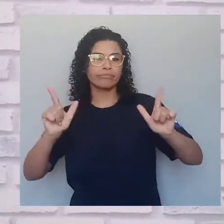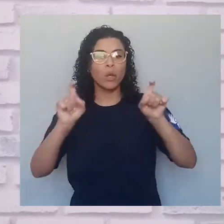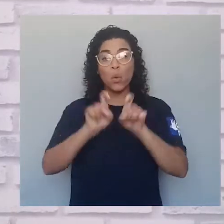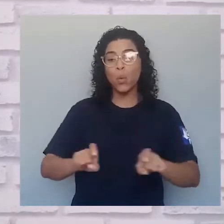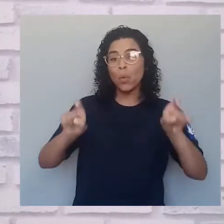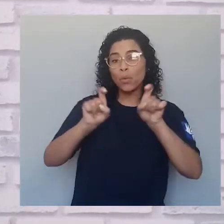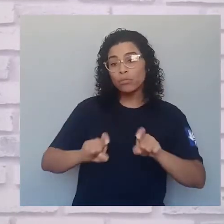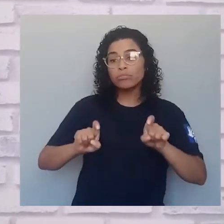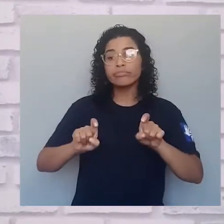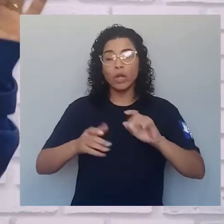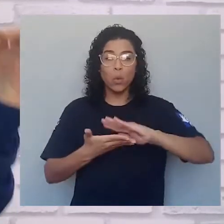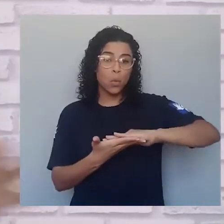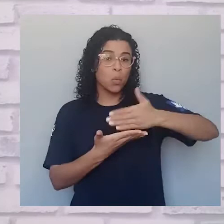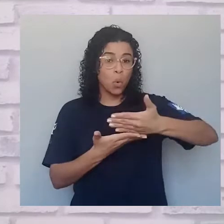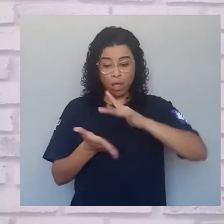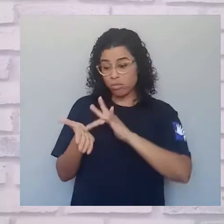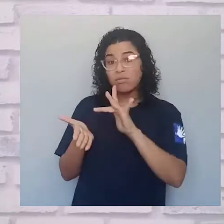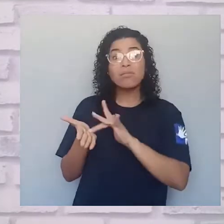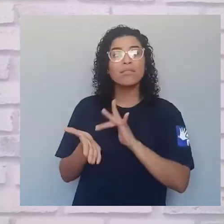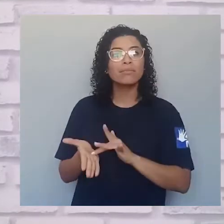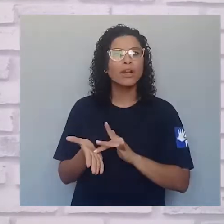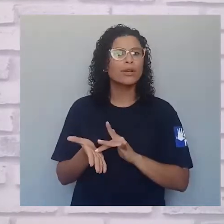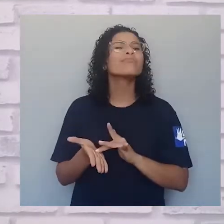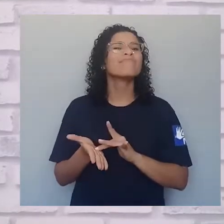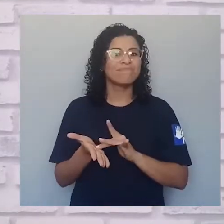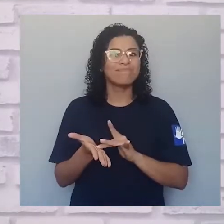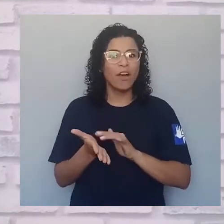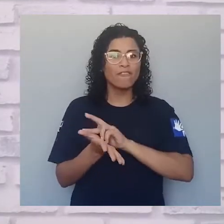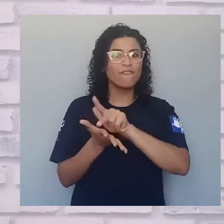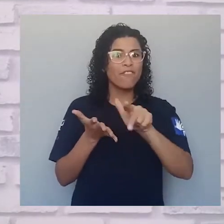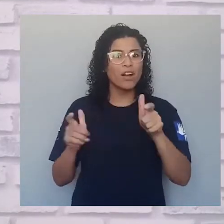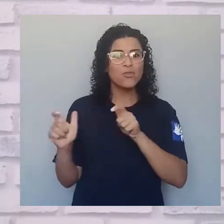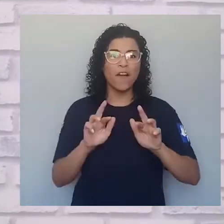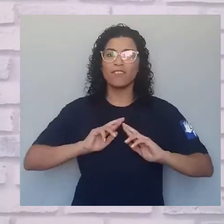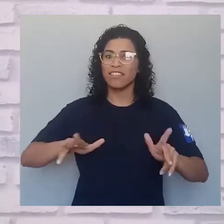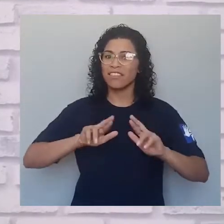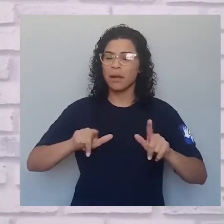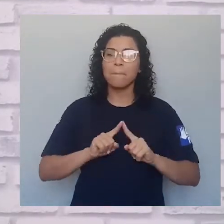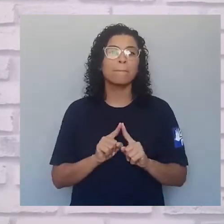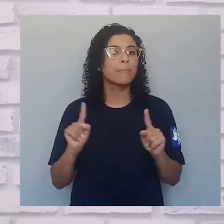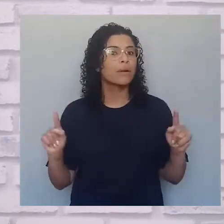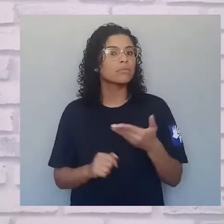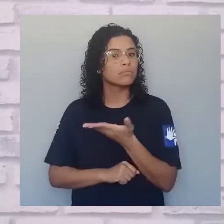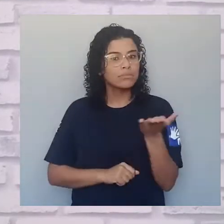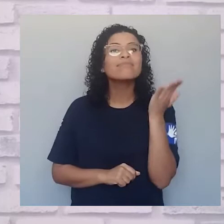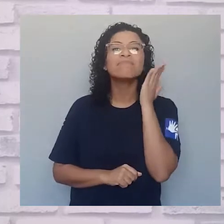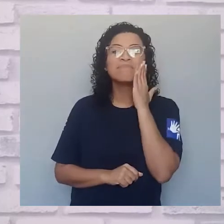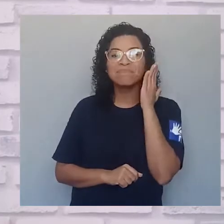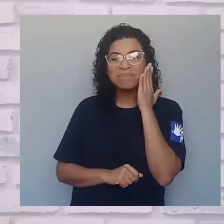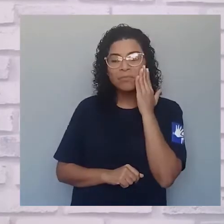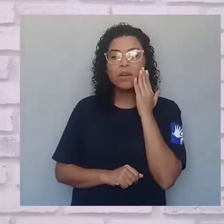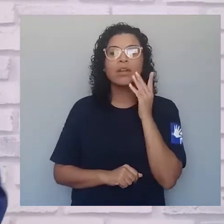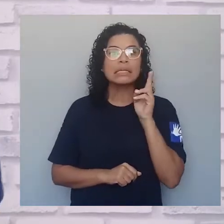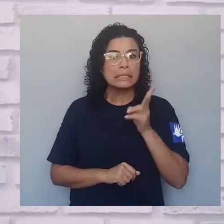computadores, nos notebooks, nos tablets. As telas estão em todos os lugares. Mas vocês sabiam